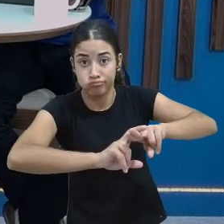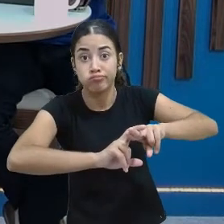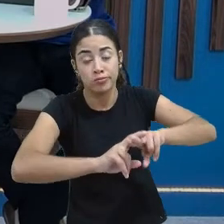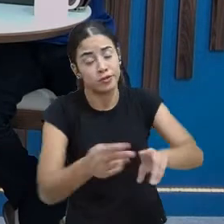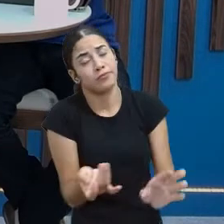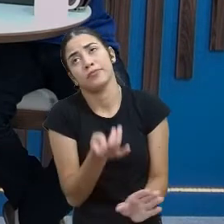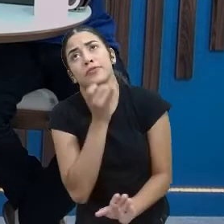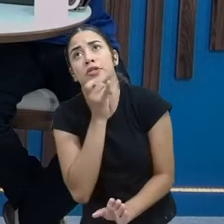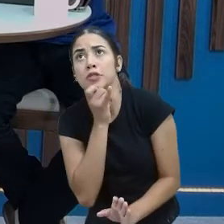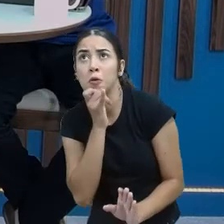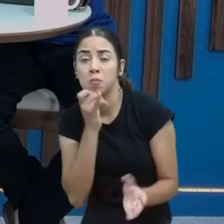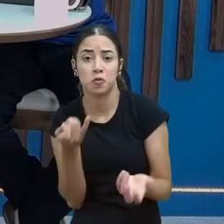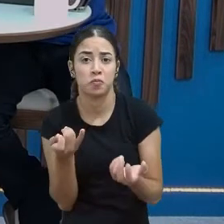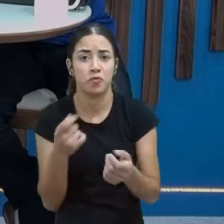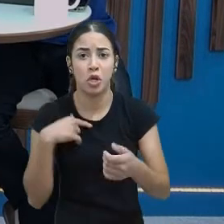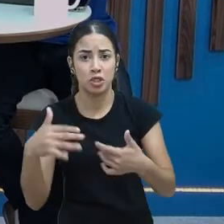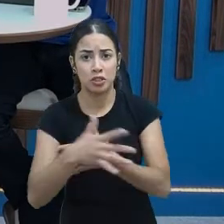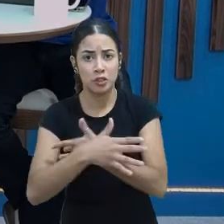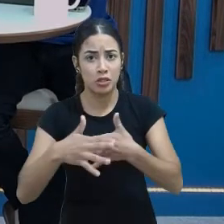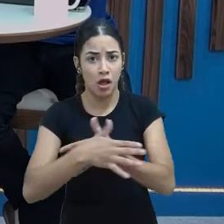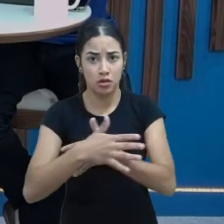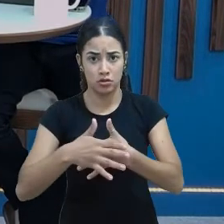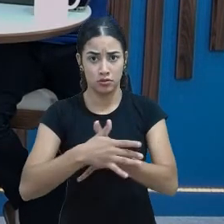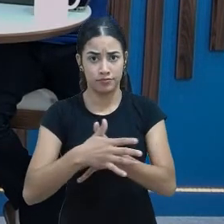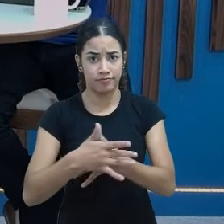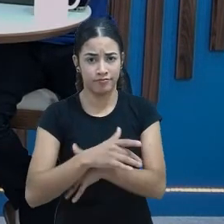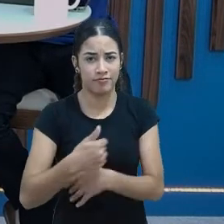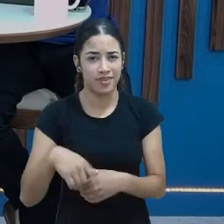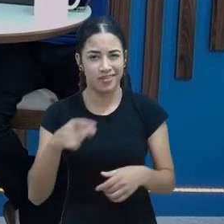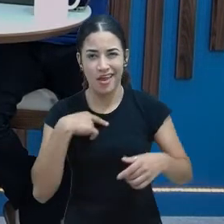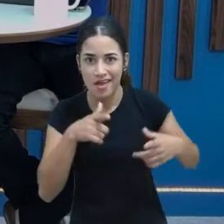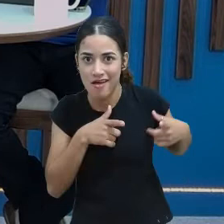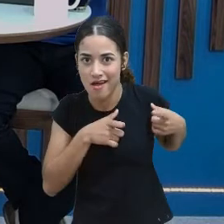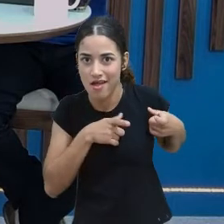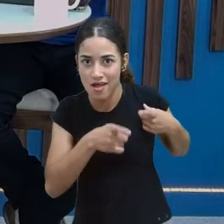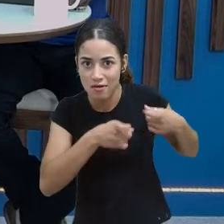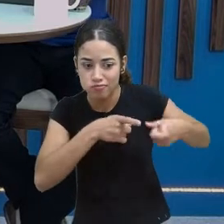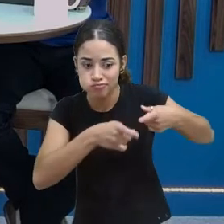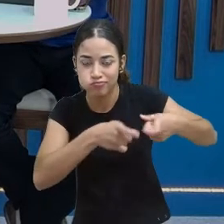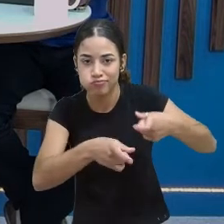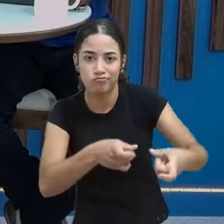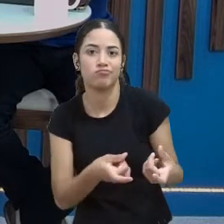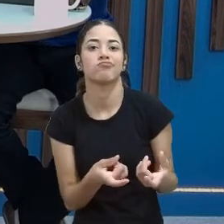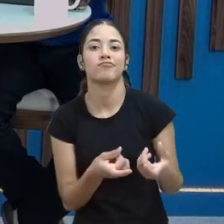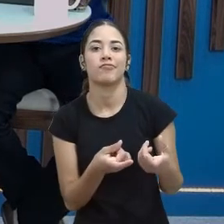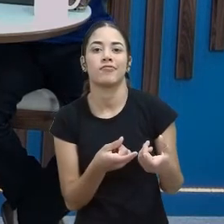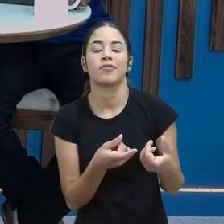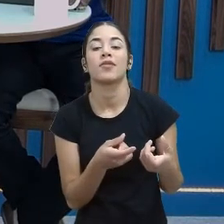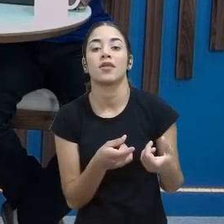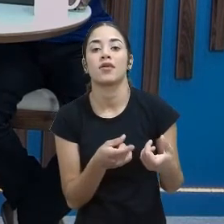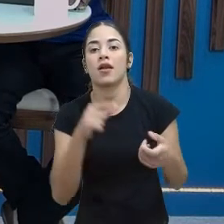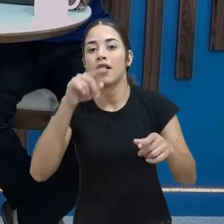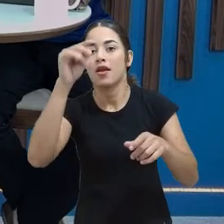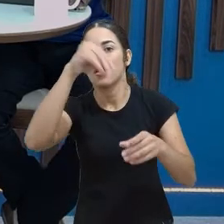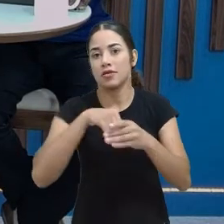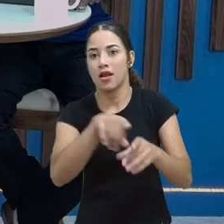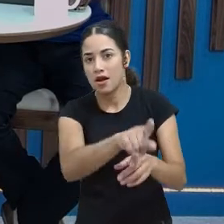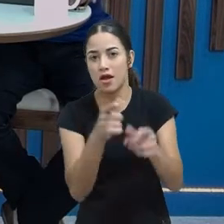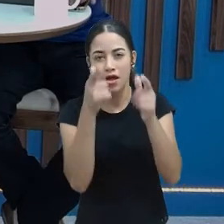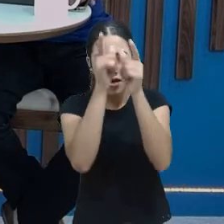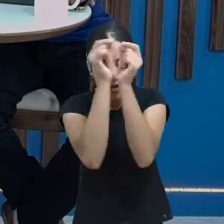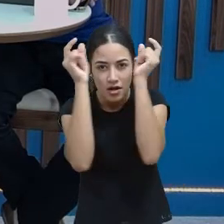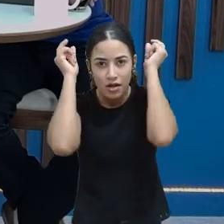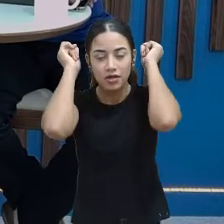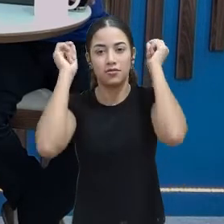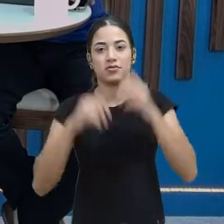Quando uma cidade, por exemplo, aquelas famosas guerras, né? As guerras médicas na Grécia, né? Que é entre